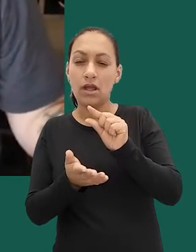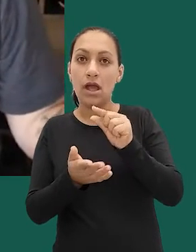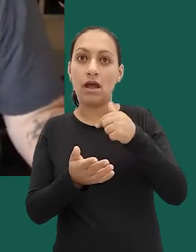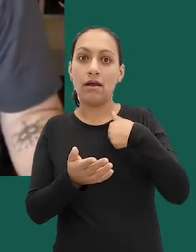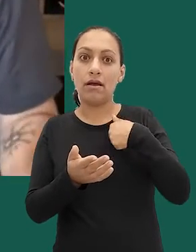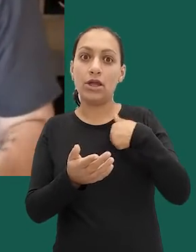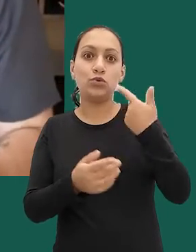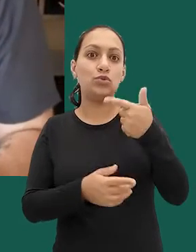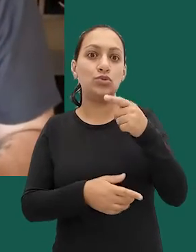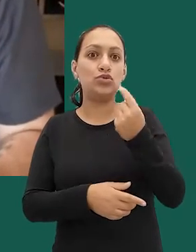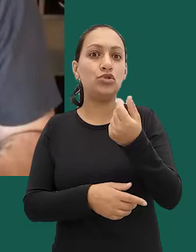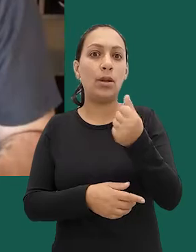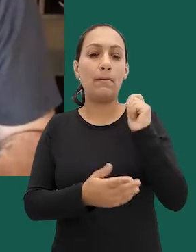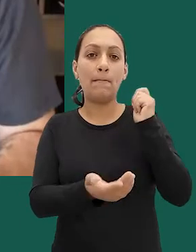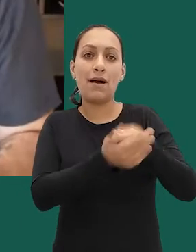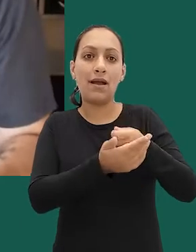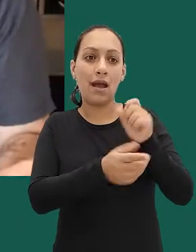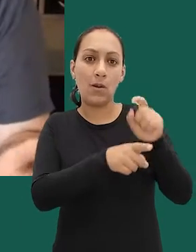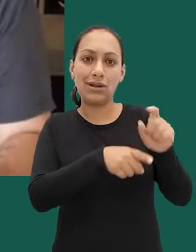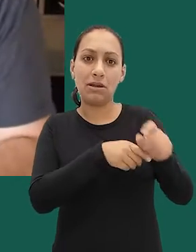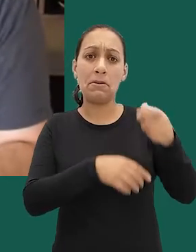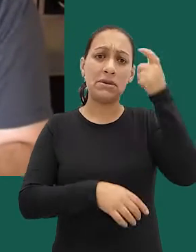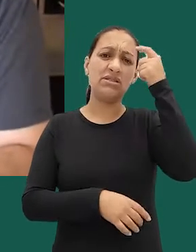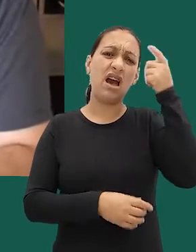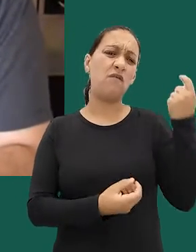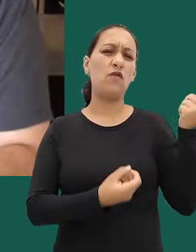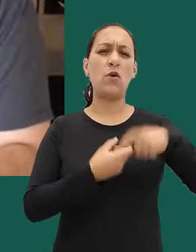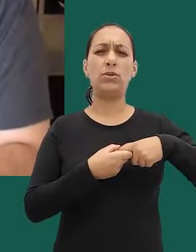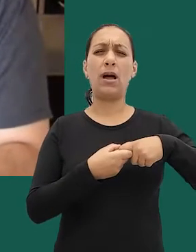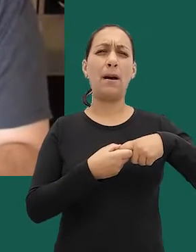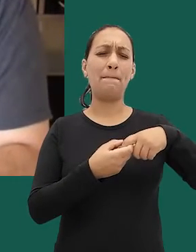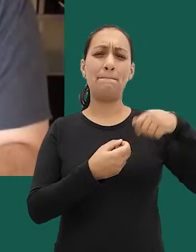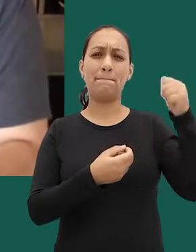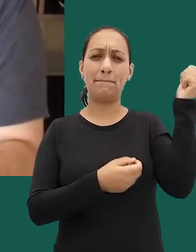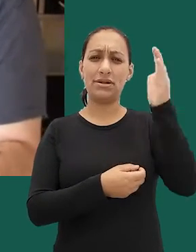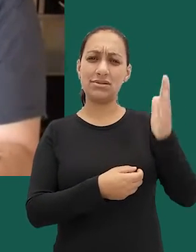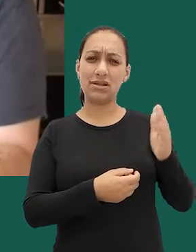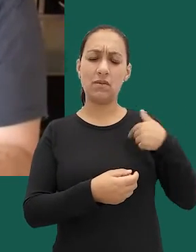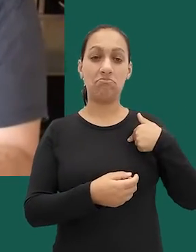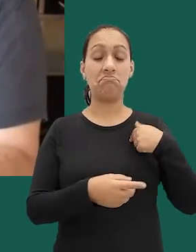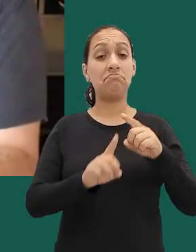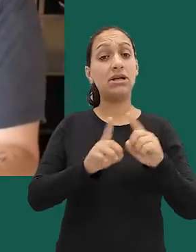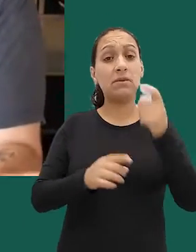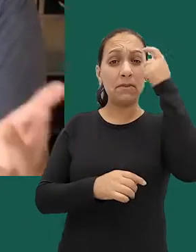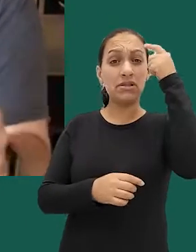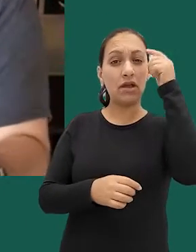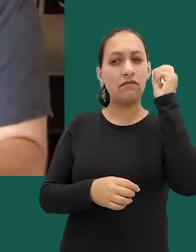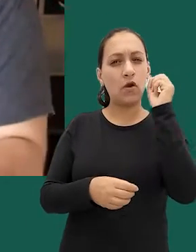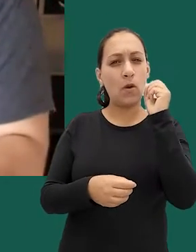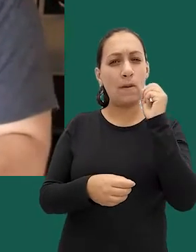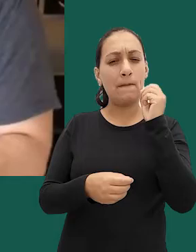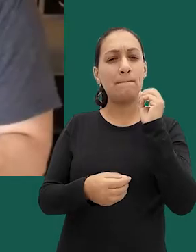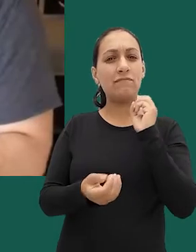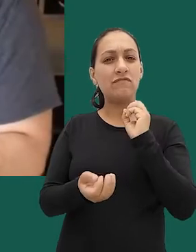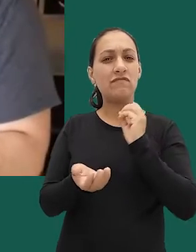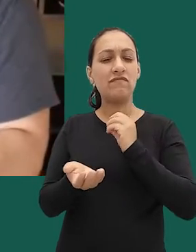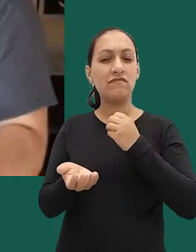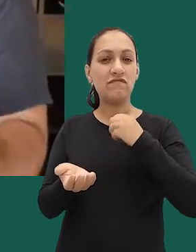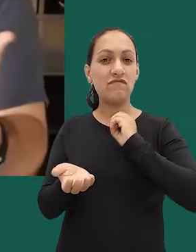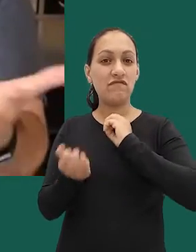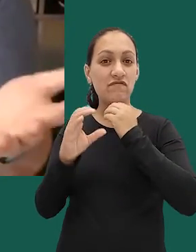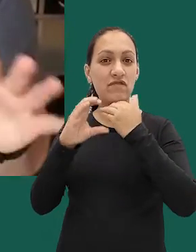embora mesmo, não consegui ficar o ano que eu queria ficar, eu vou aplicar para vaga de tecnologia. E aí eu apliquei e eu comecei a